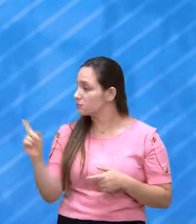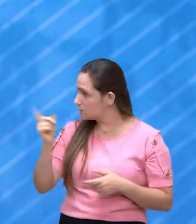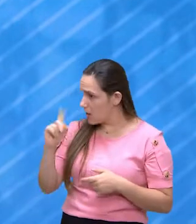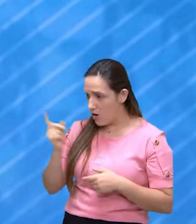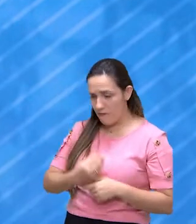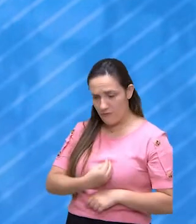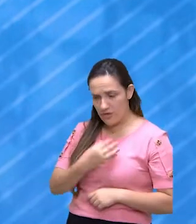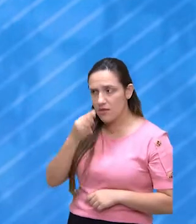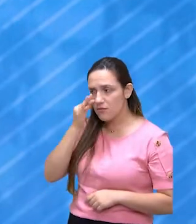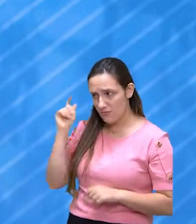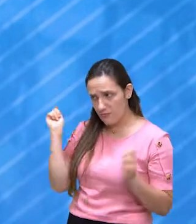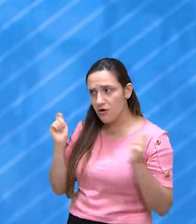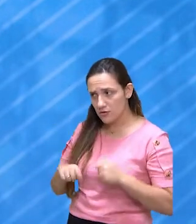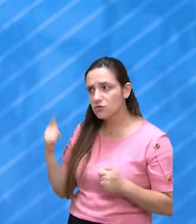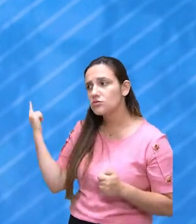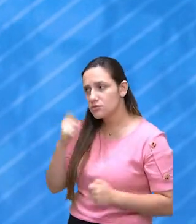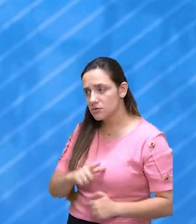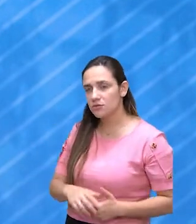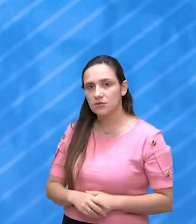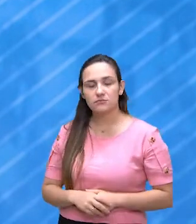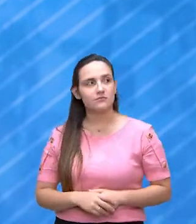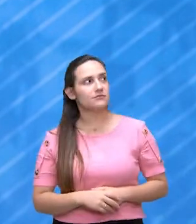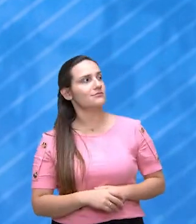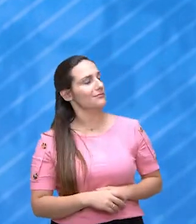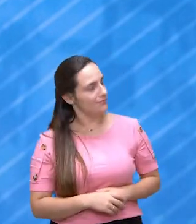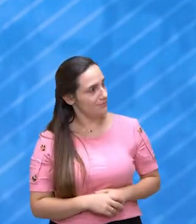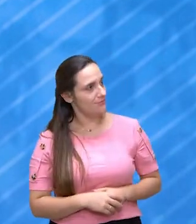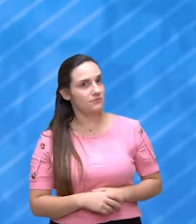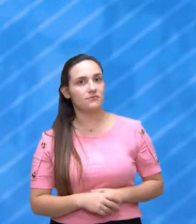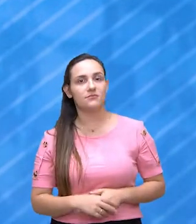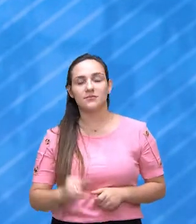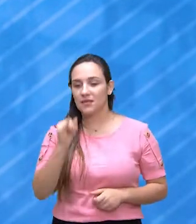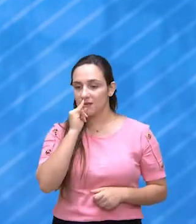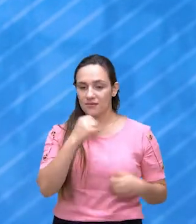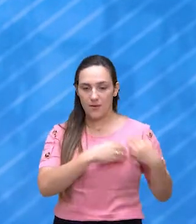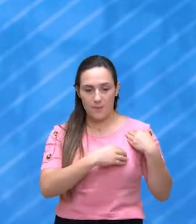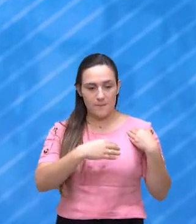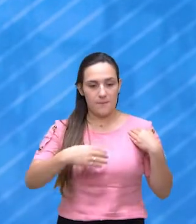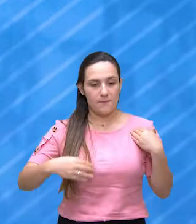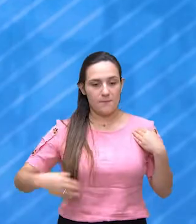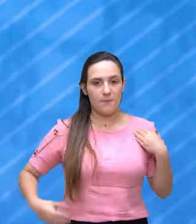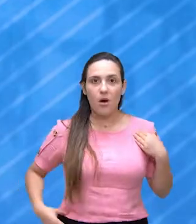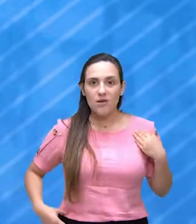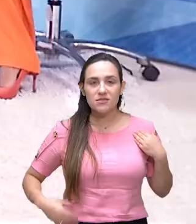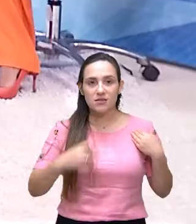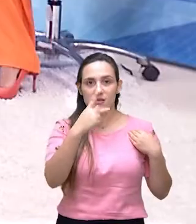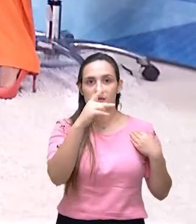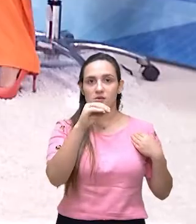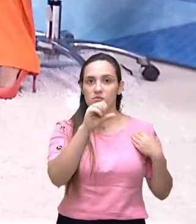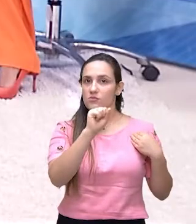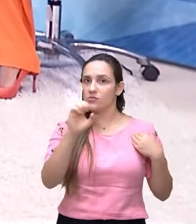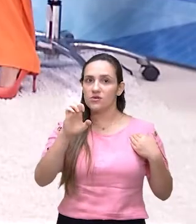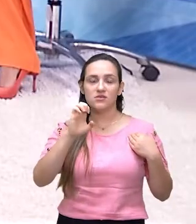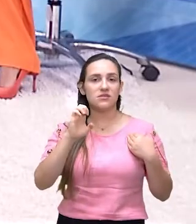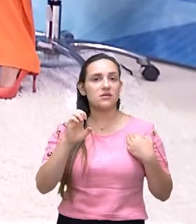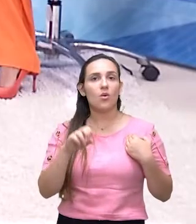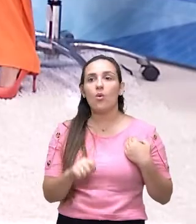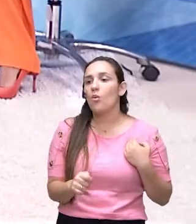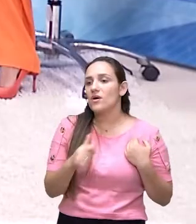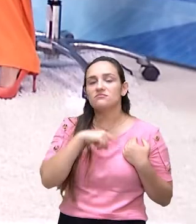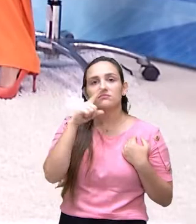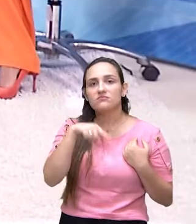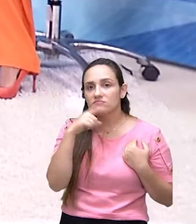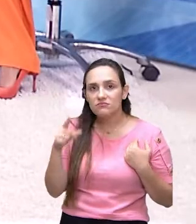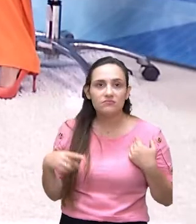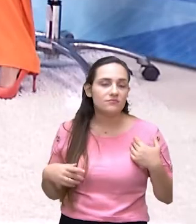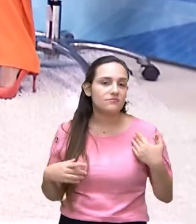indefinida ele falou não nós vamos fazer presencial e vai dar certo a posse da OAB por exemplo quase não aconteceu presencial que foi um pouco tempo